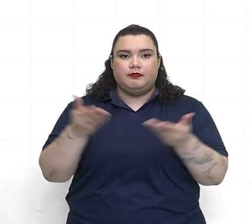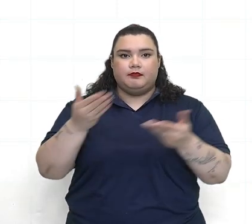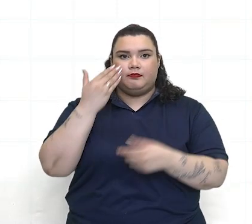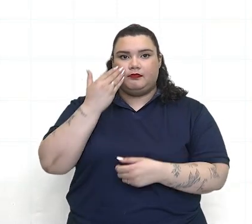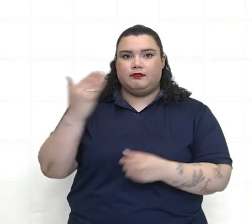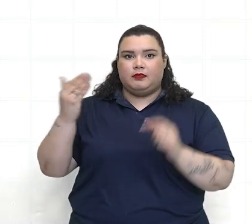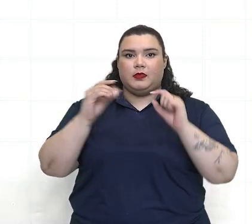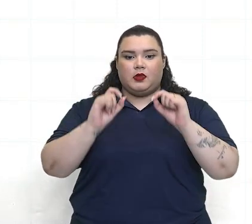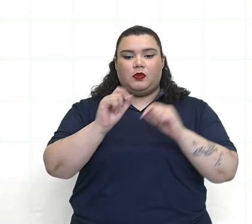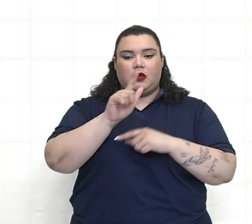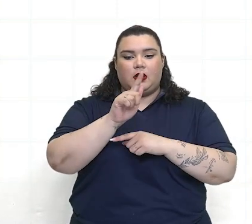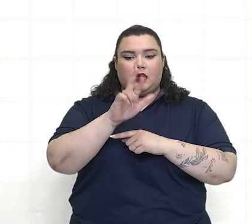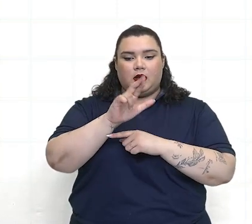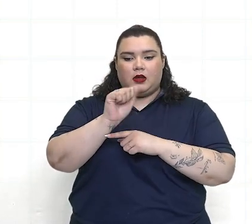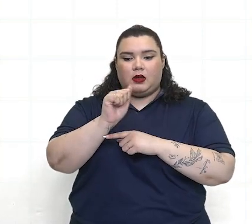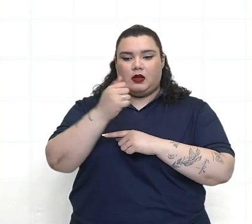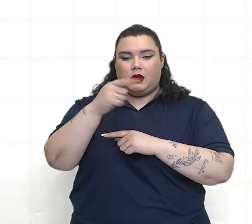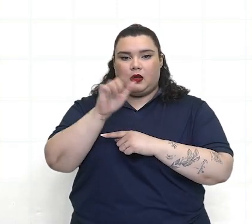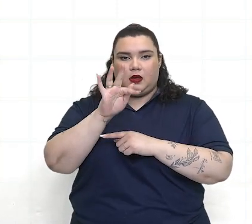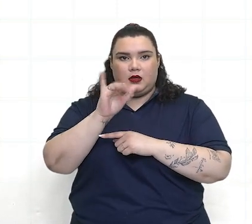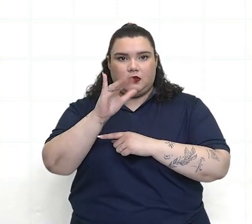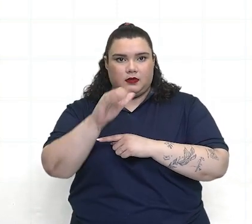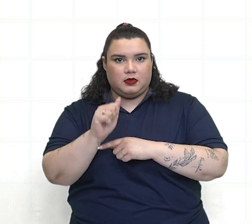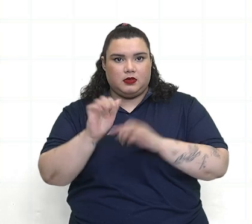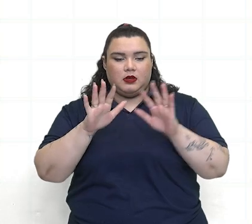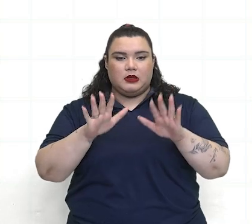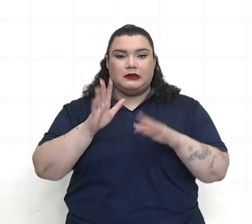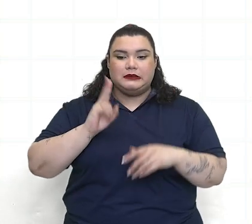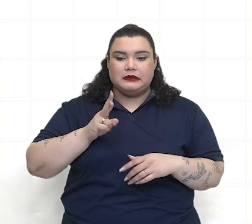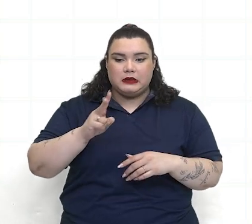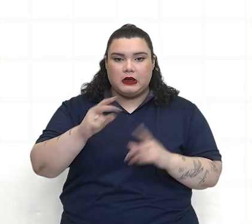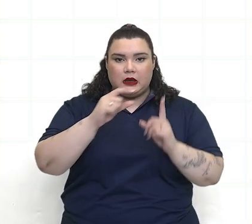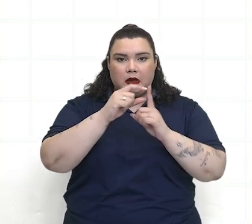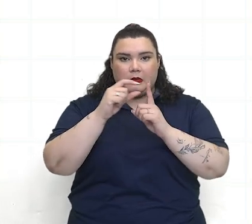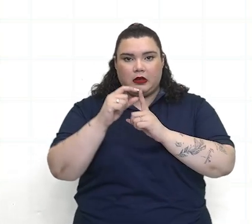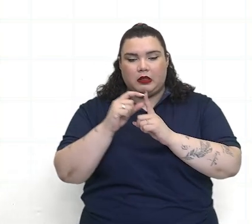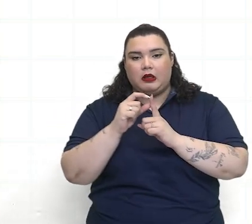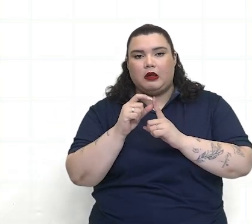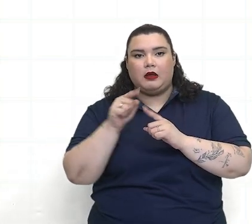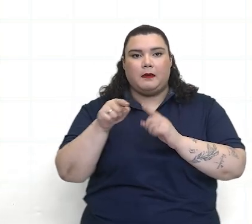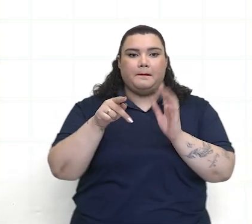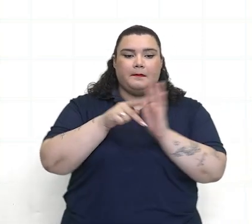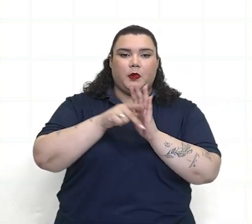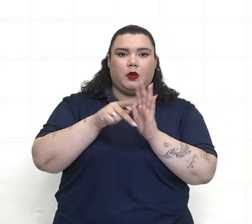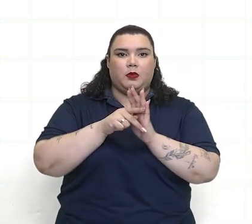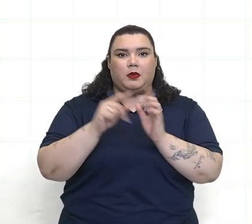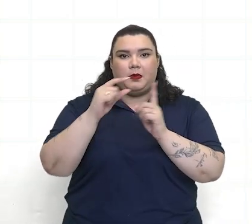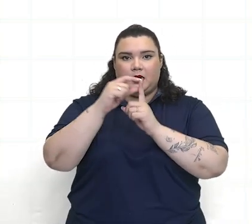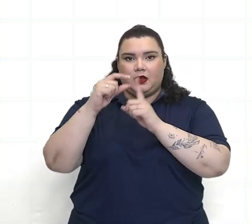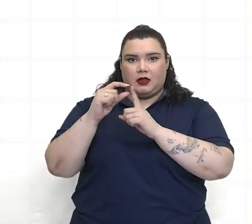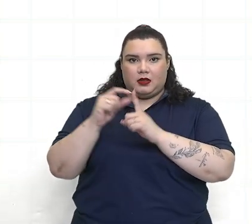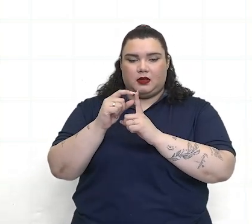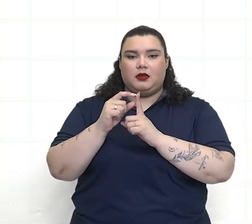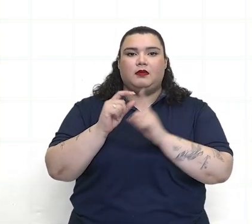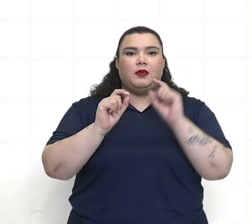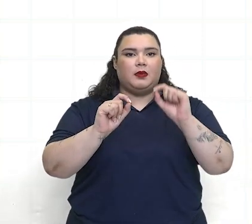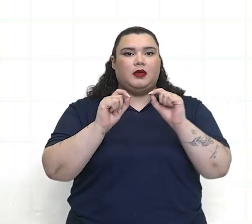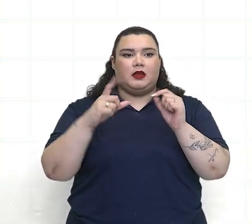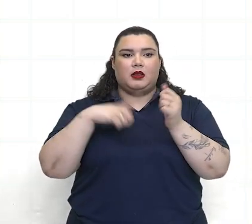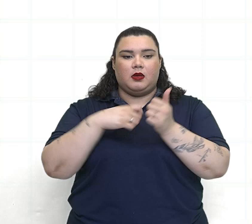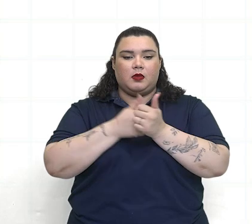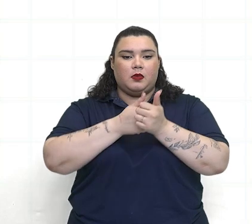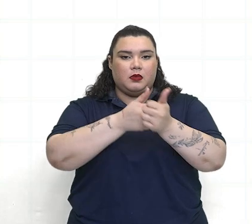acentuação gráfica. Veja, nem sempre a acentuação tônica de uma palavra é acompanhada de